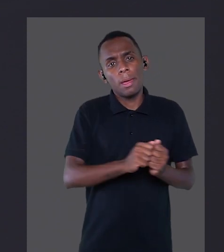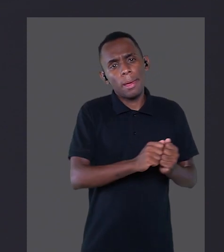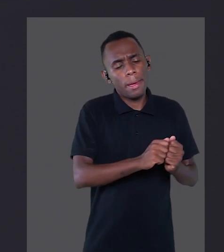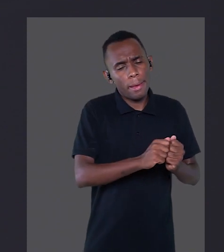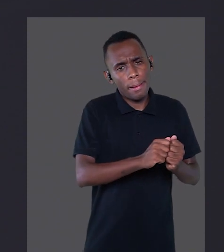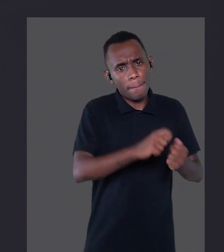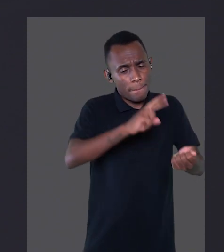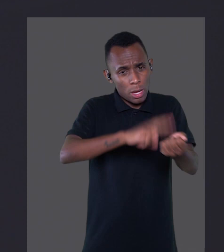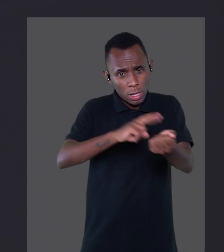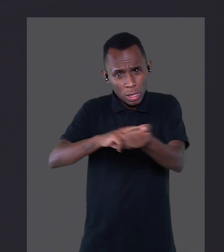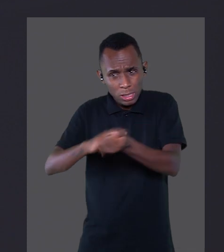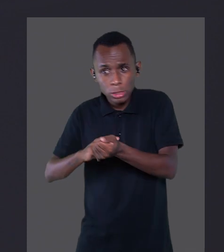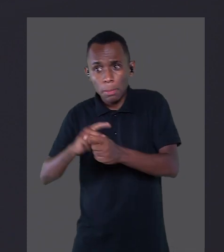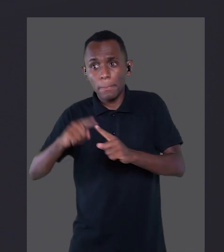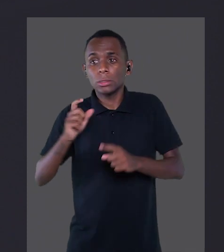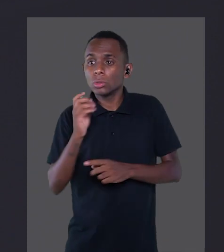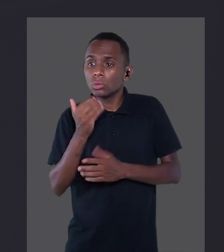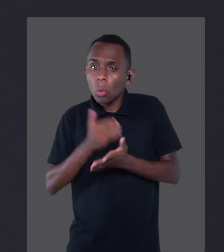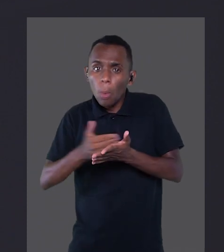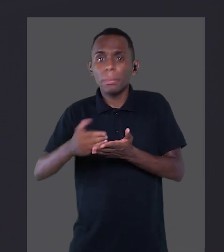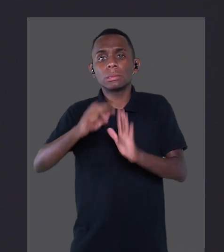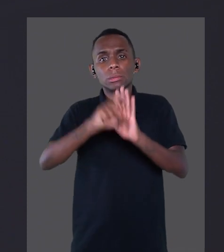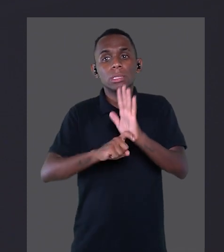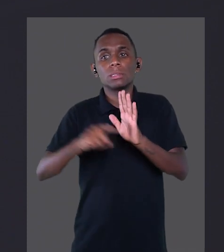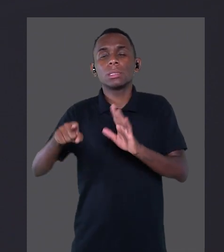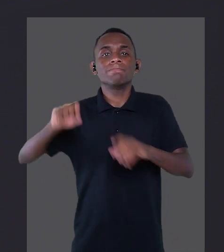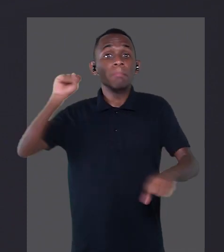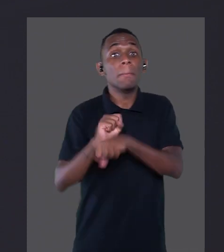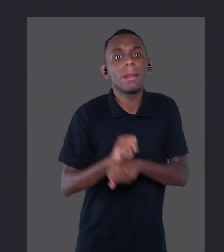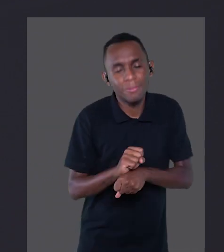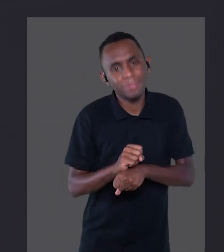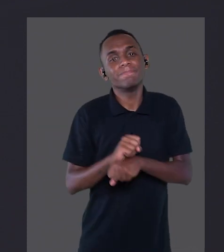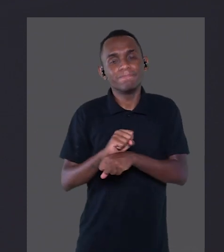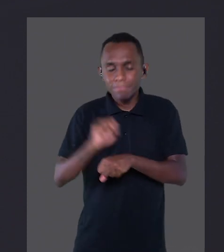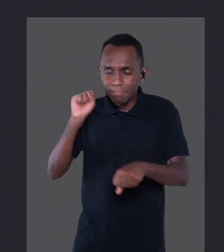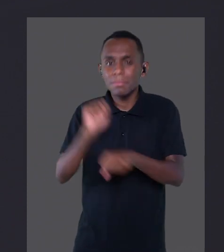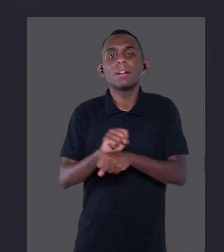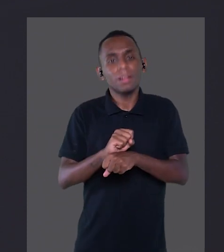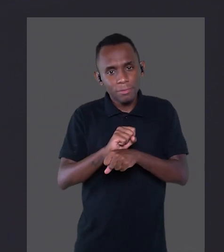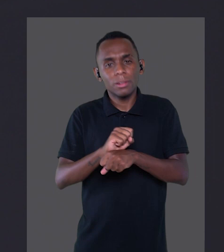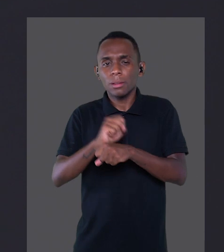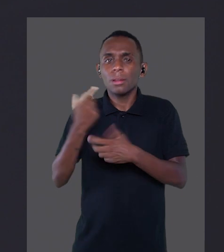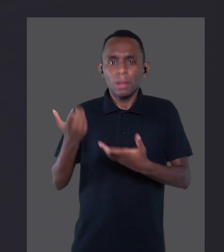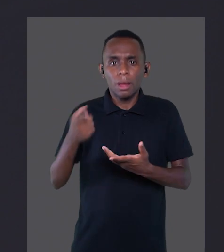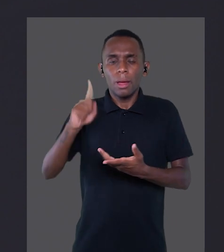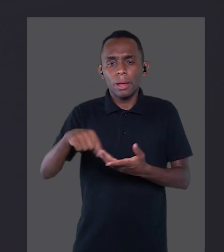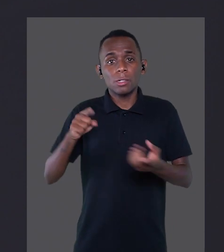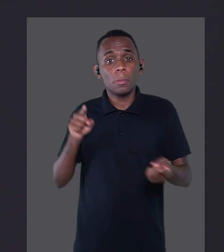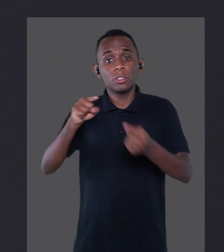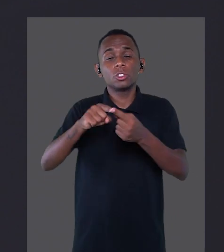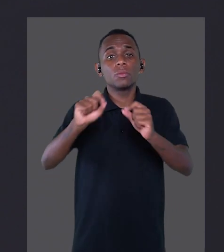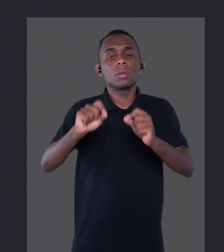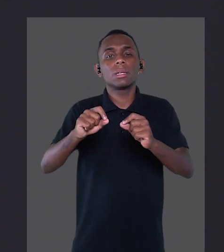né? Sempre que a palavra começava a cantar no poema, ele ia lá e quebrava, dava um tropeço, que era justamente